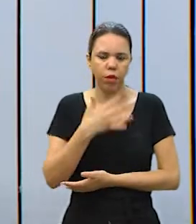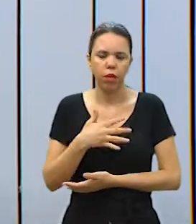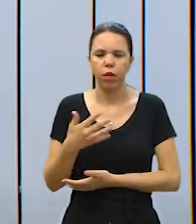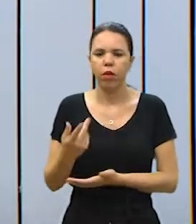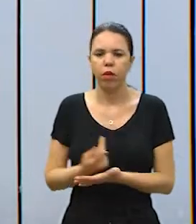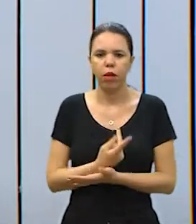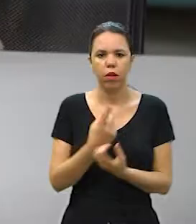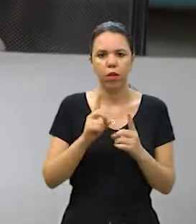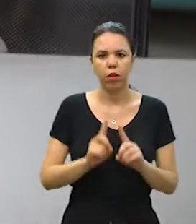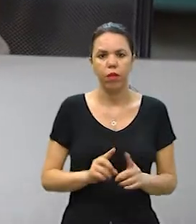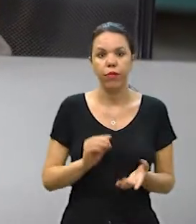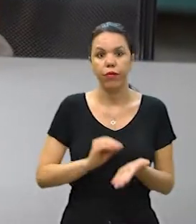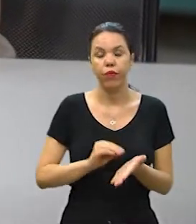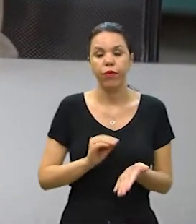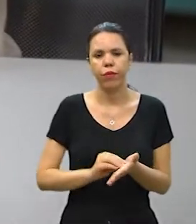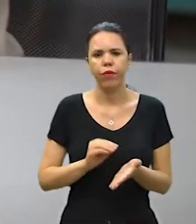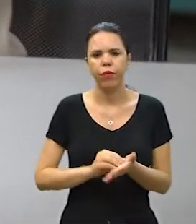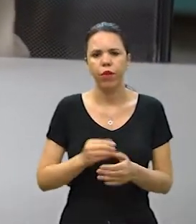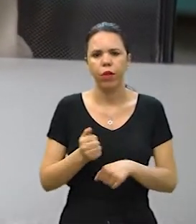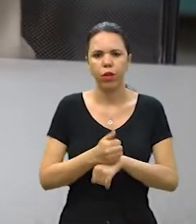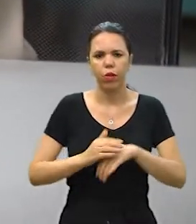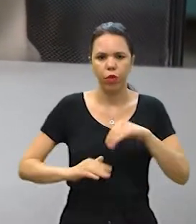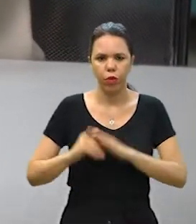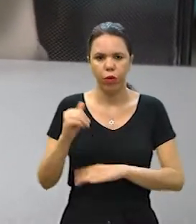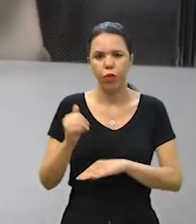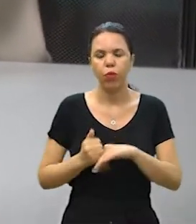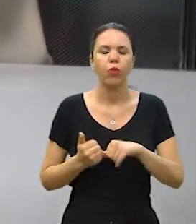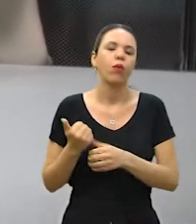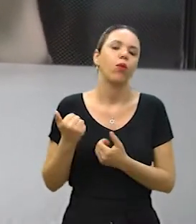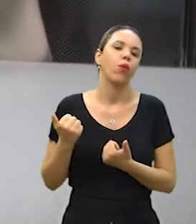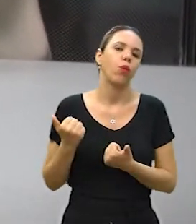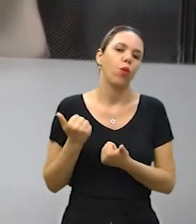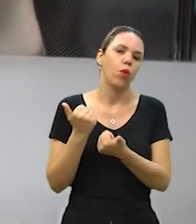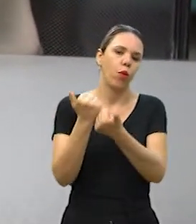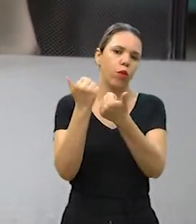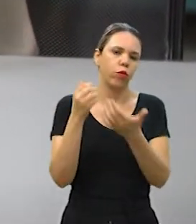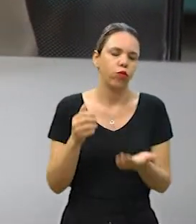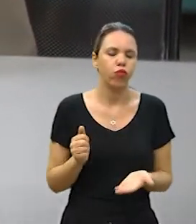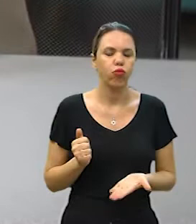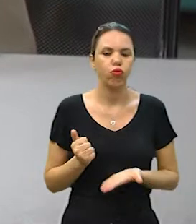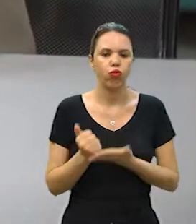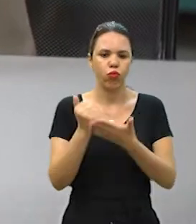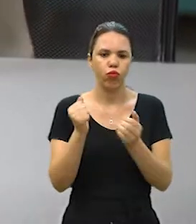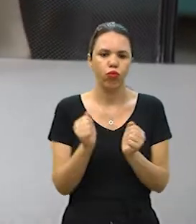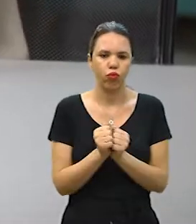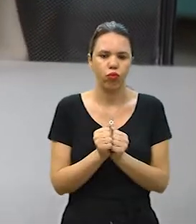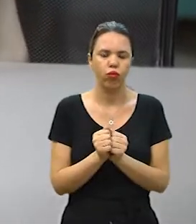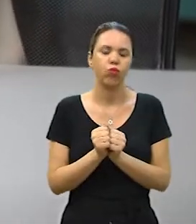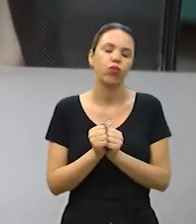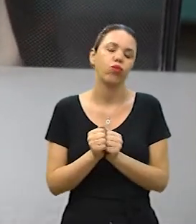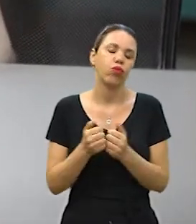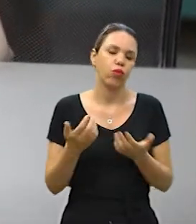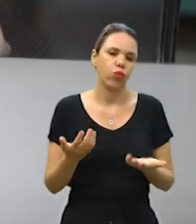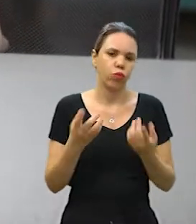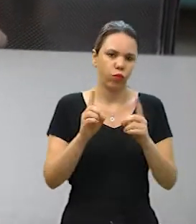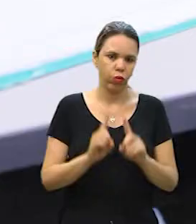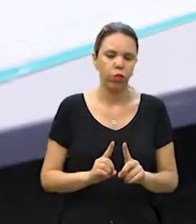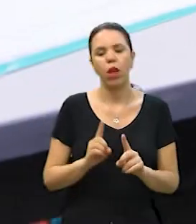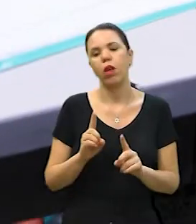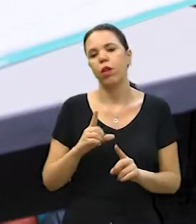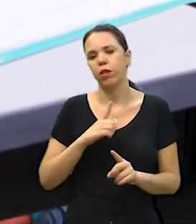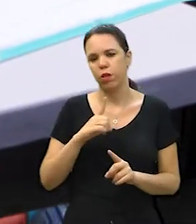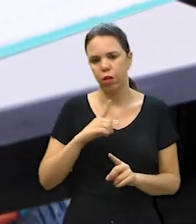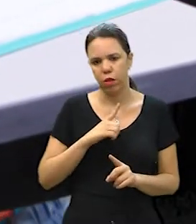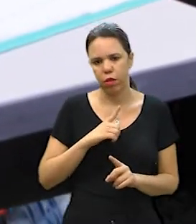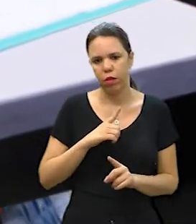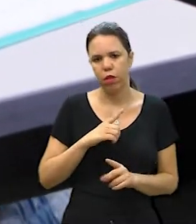com deficiência. É a falta do profissional especializado para acompanhar aquela criança. Porque se a criança tem uma deficiência, mas ela